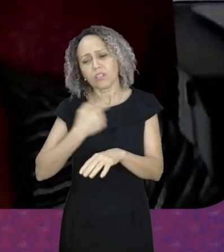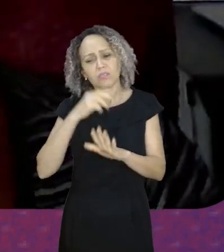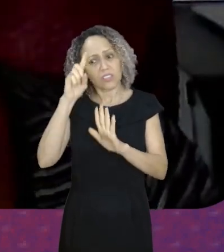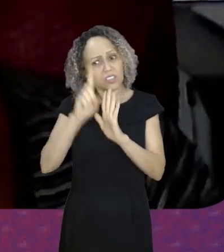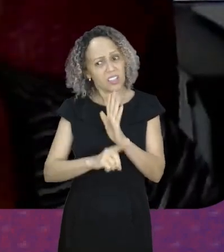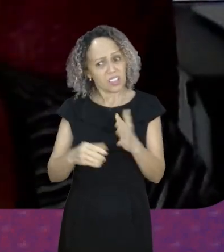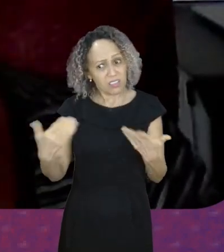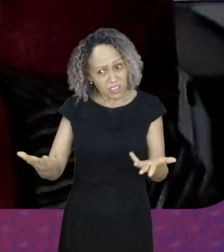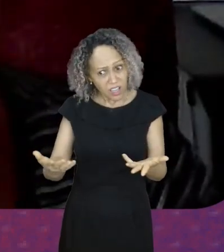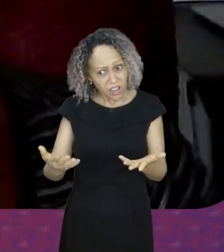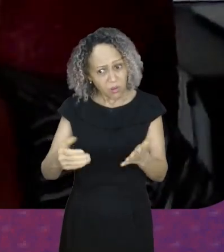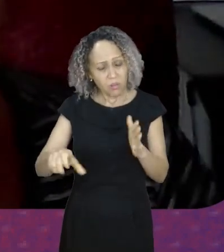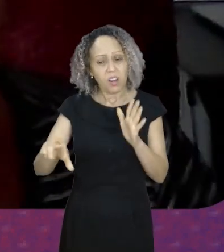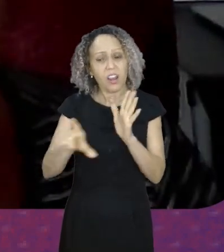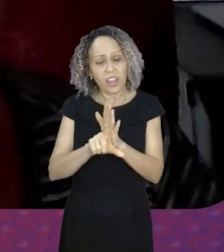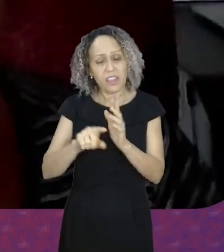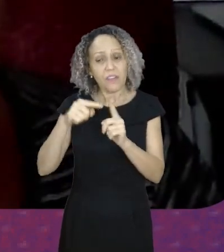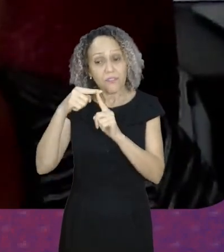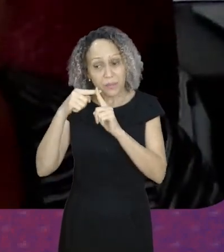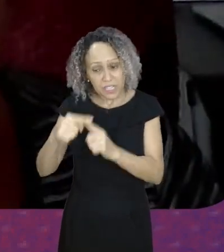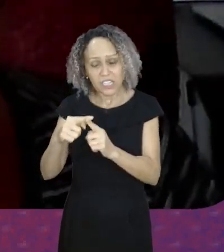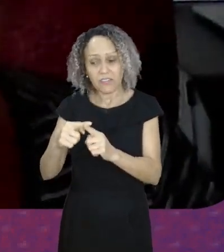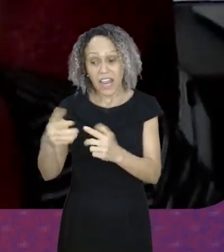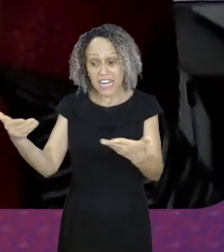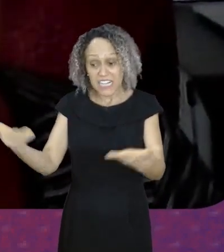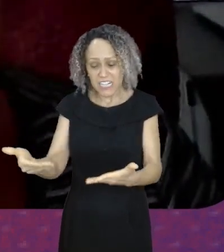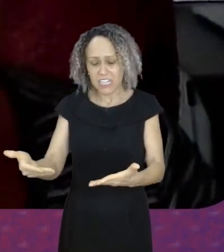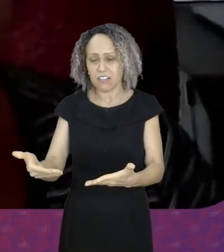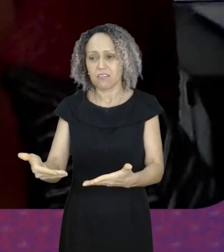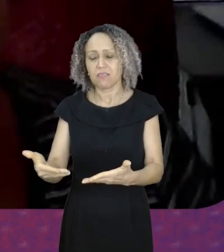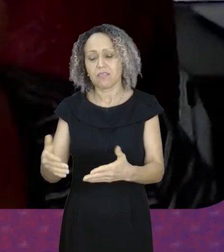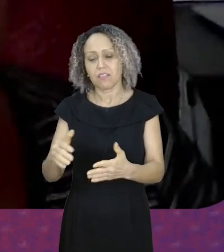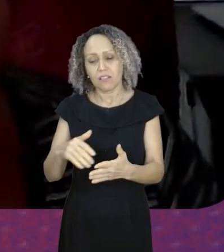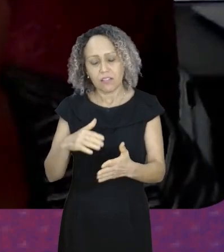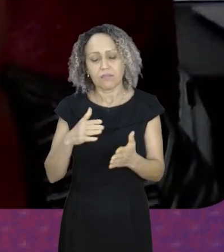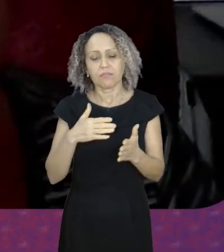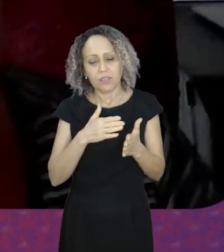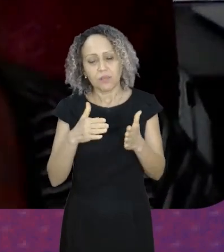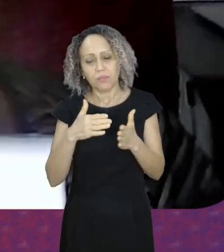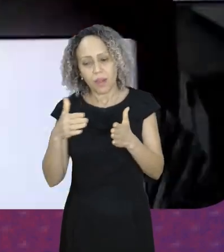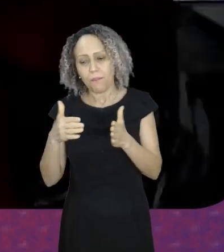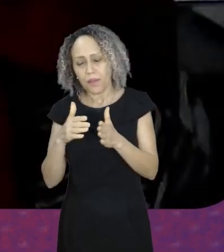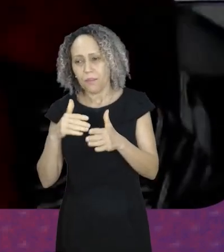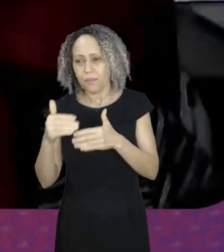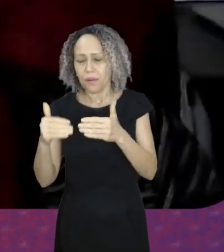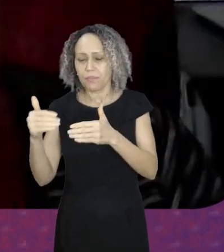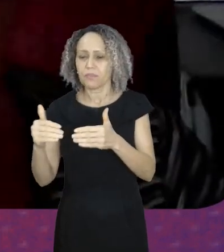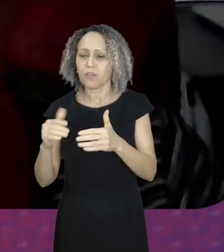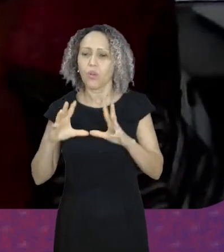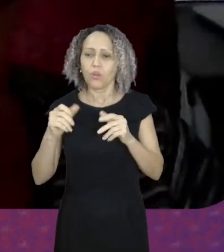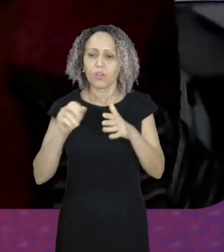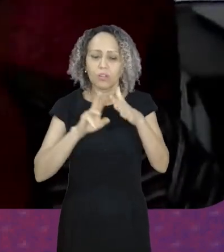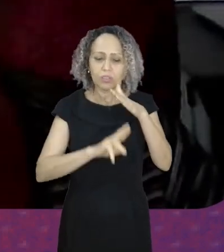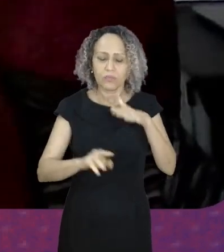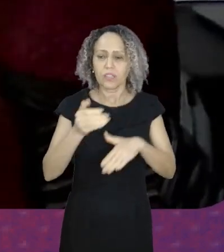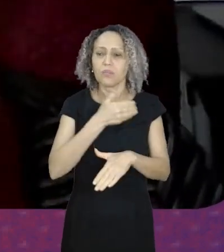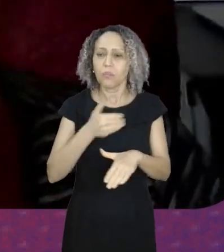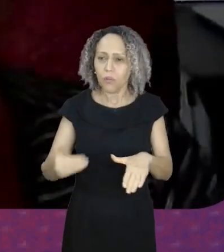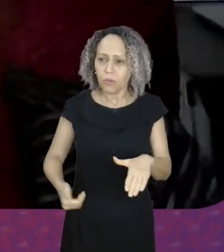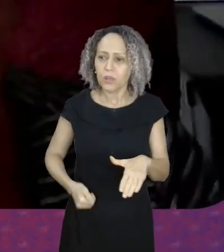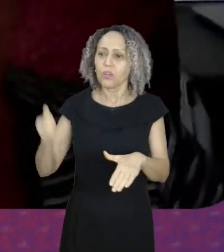já, em curso. Como está, todas as universidades públicas do